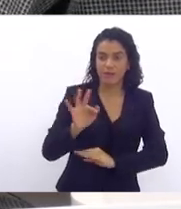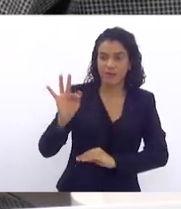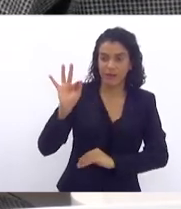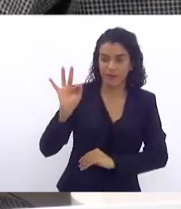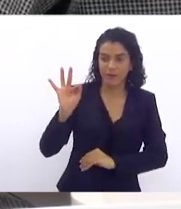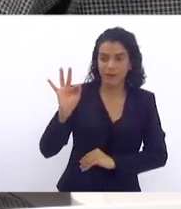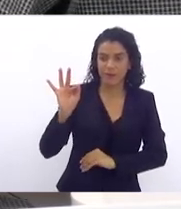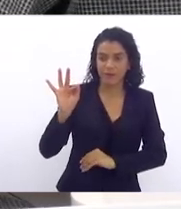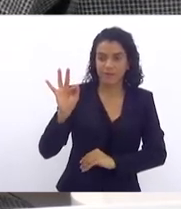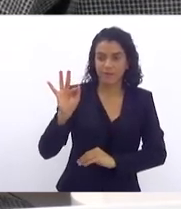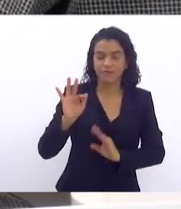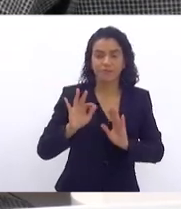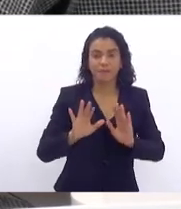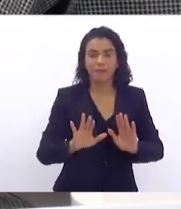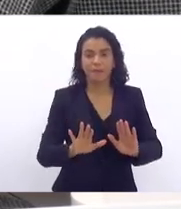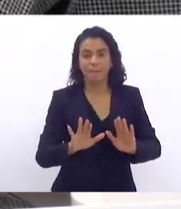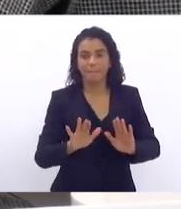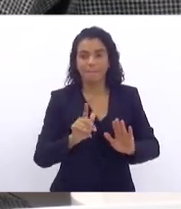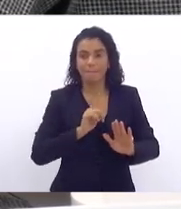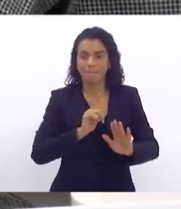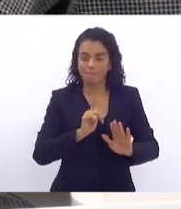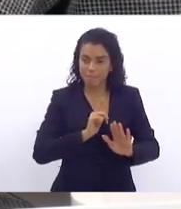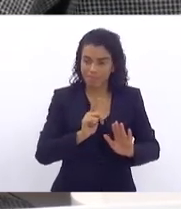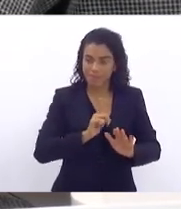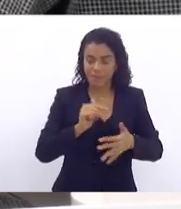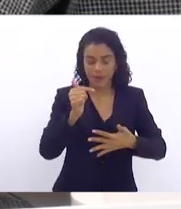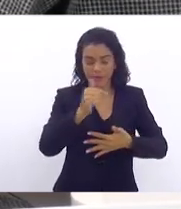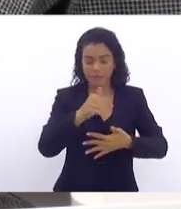né? Mas há